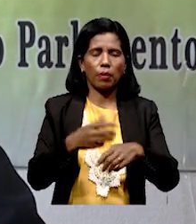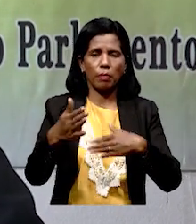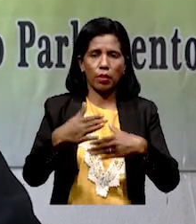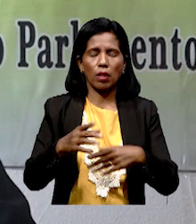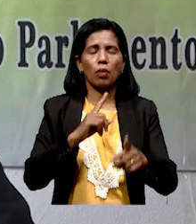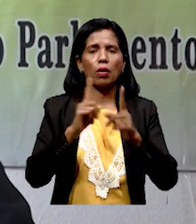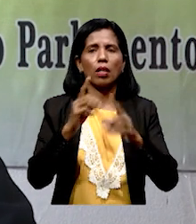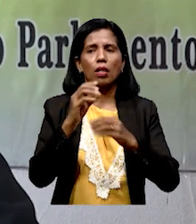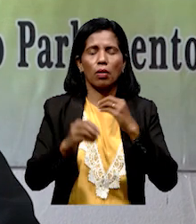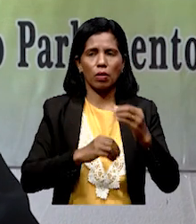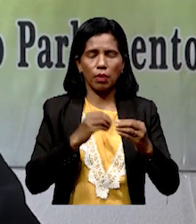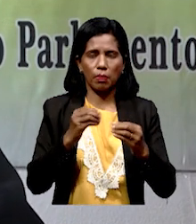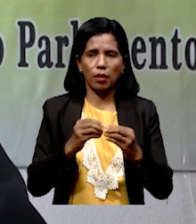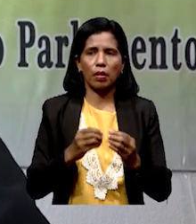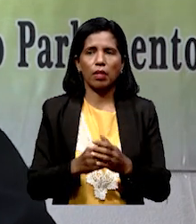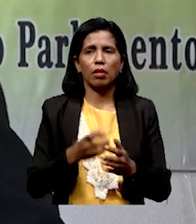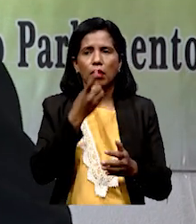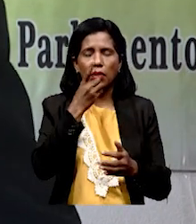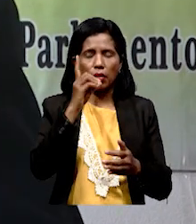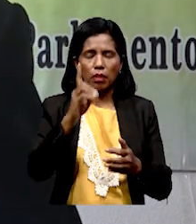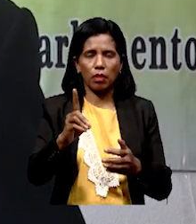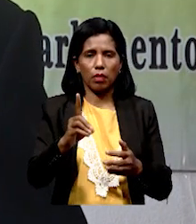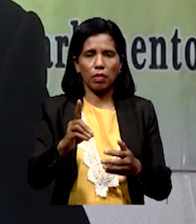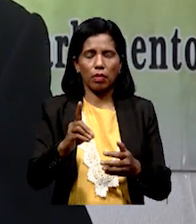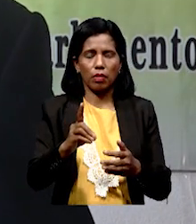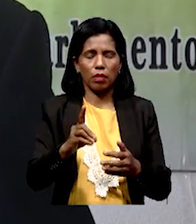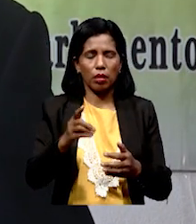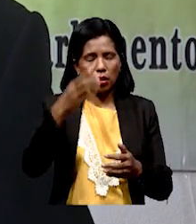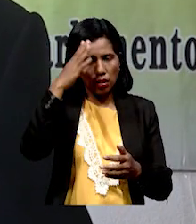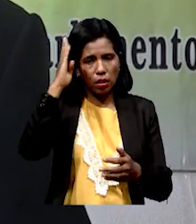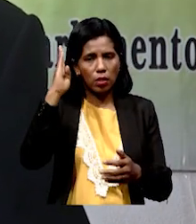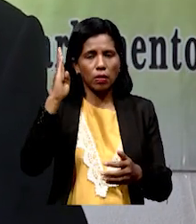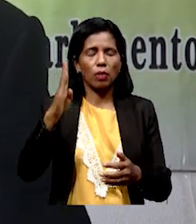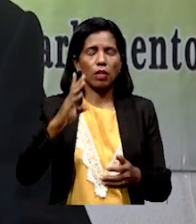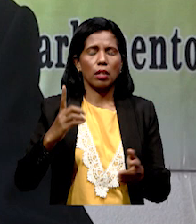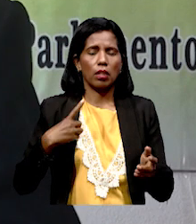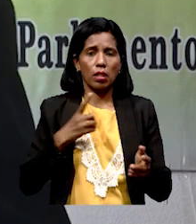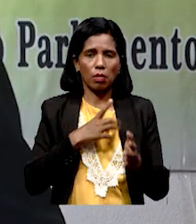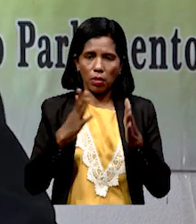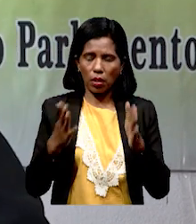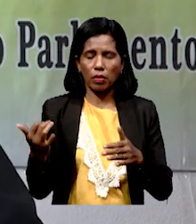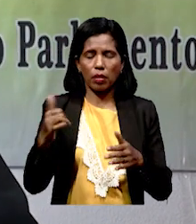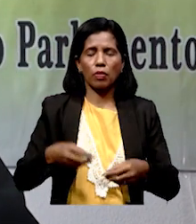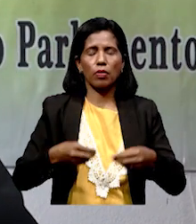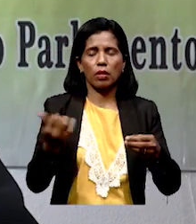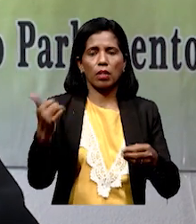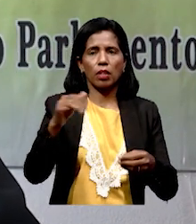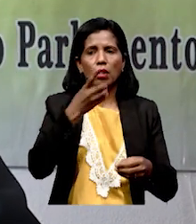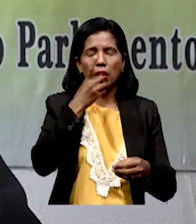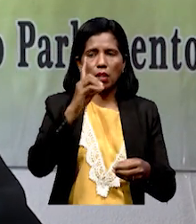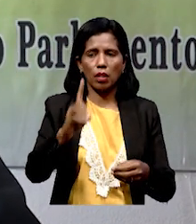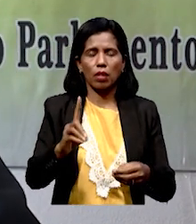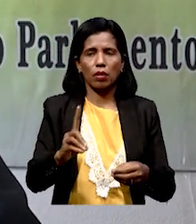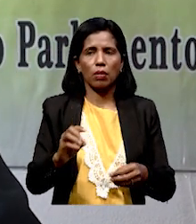Kulia kono ba deklarasaun senior deputado Sernian atu ko sena deklarasaun kono ba